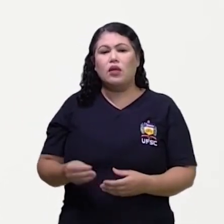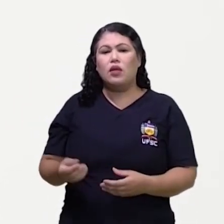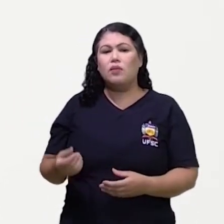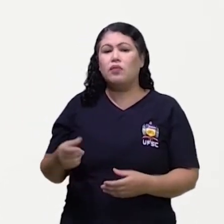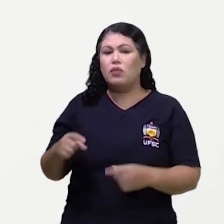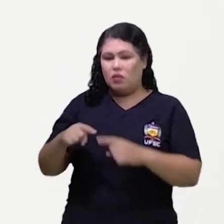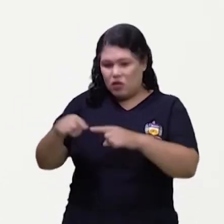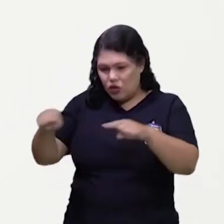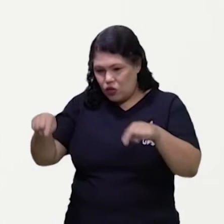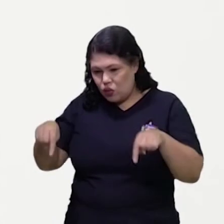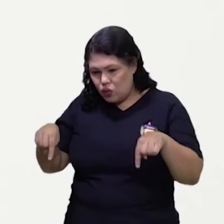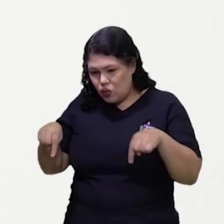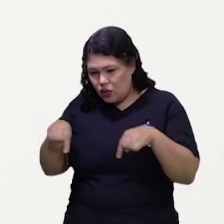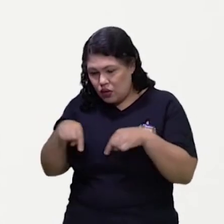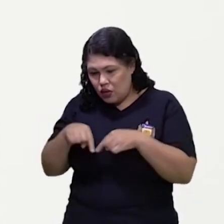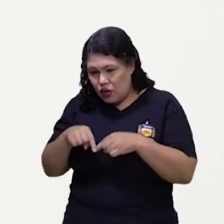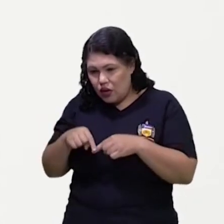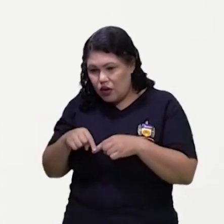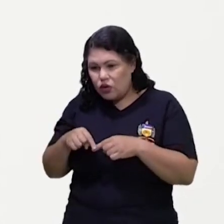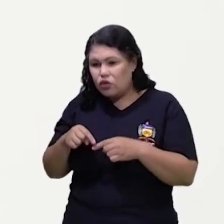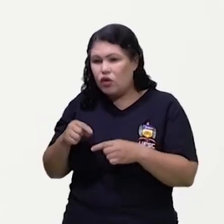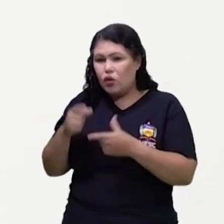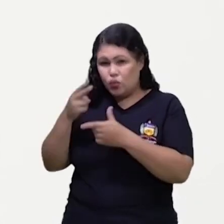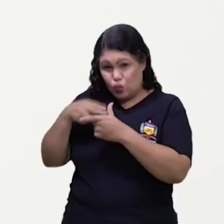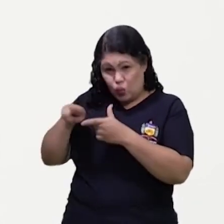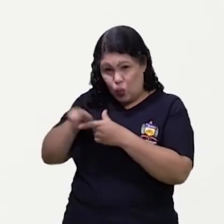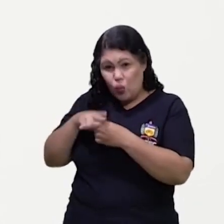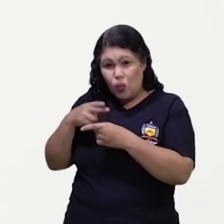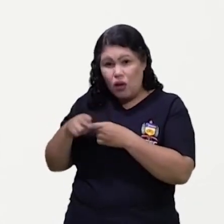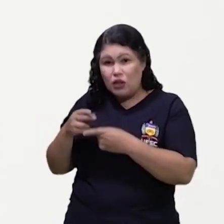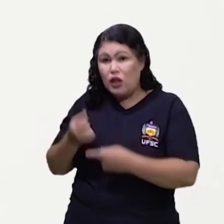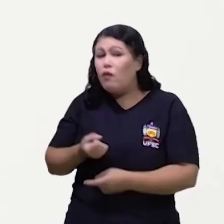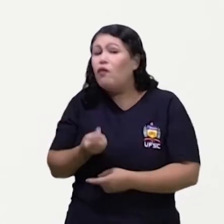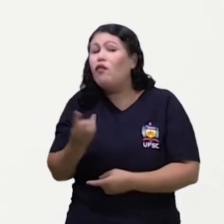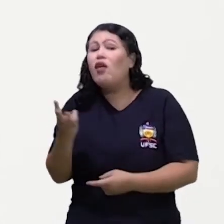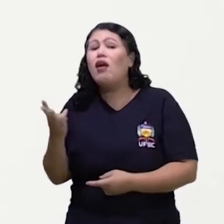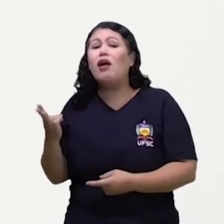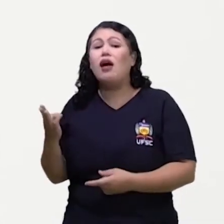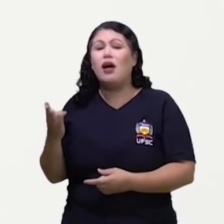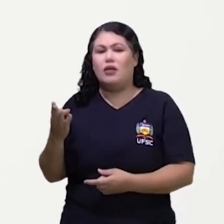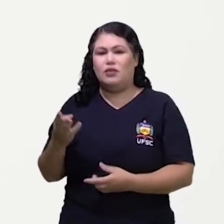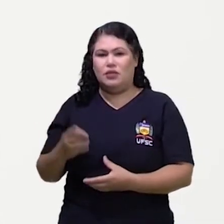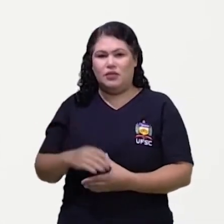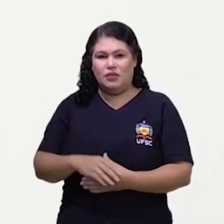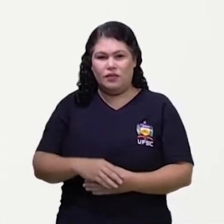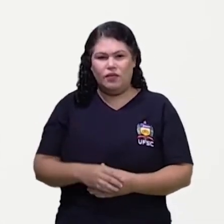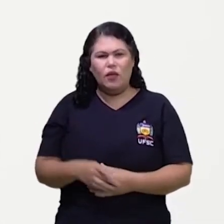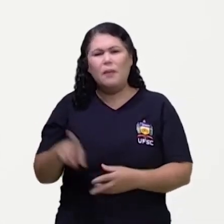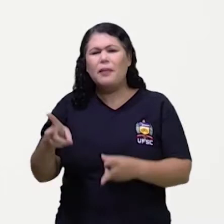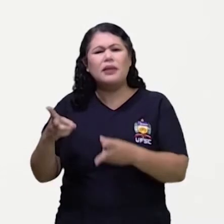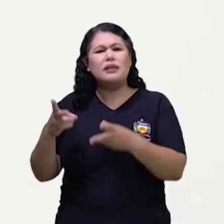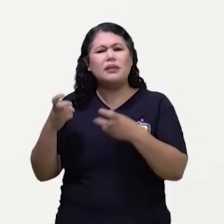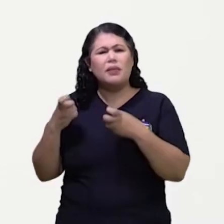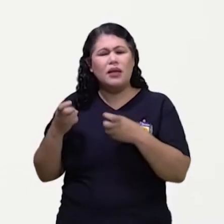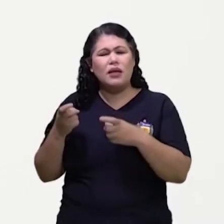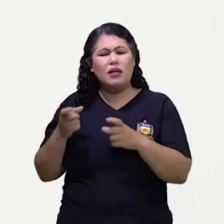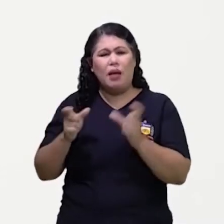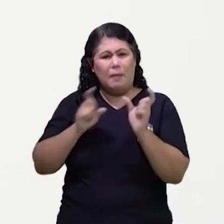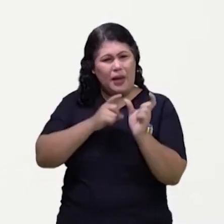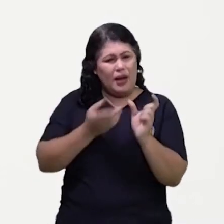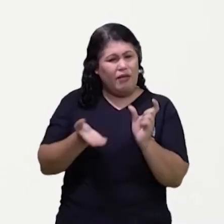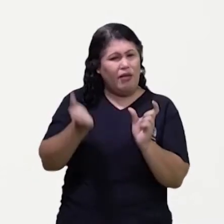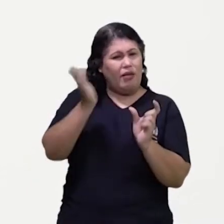contém bastante chocolate dentro dessa caixa. Vocês perceberam que na palavra